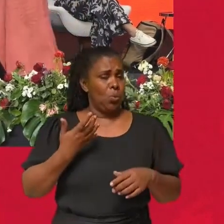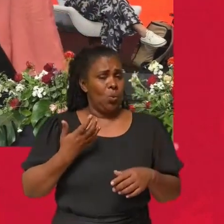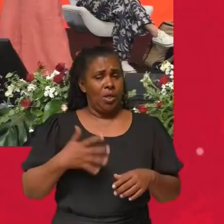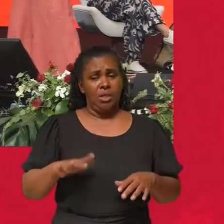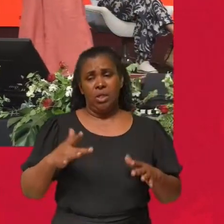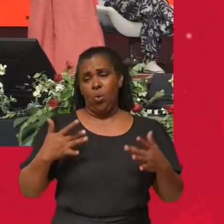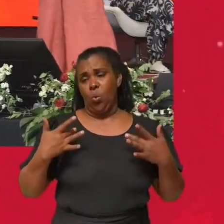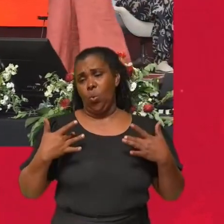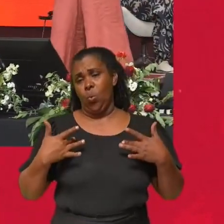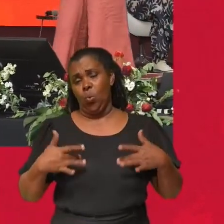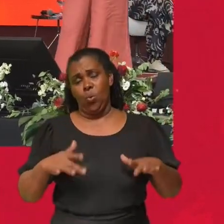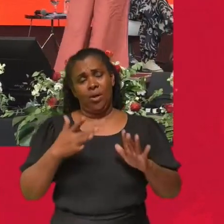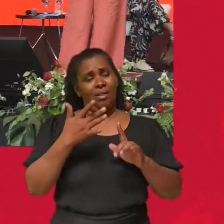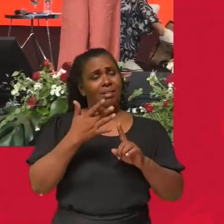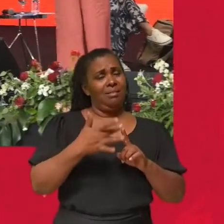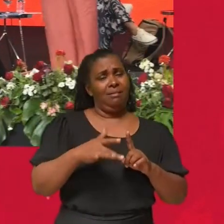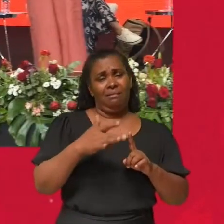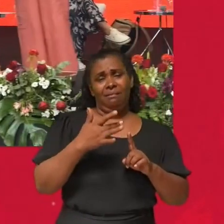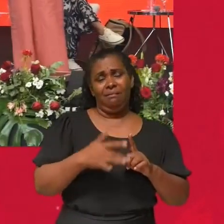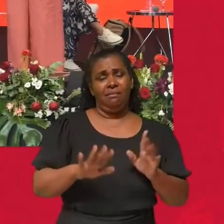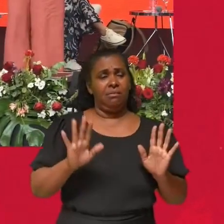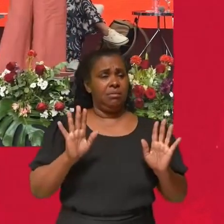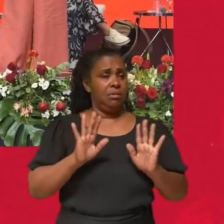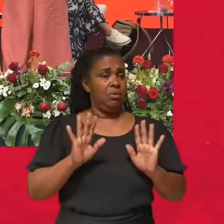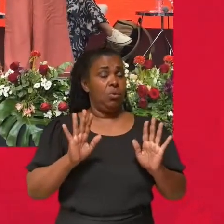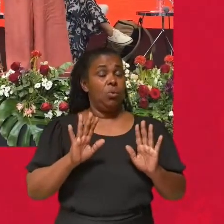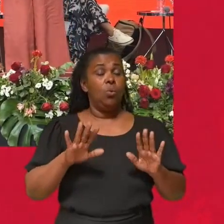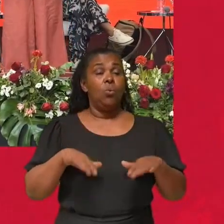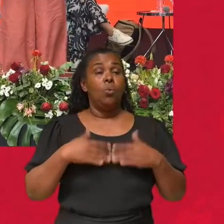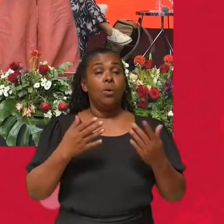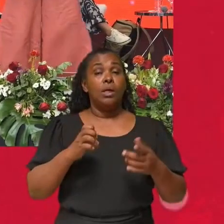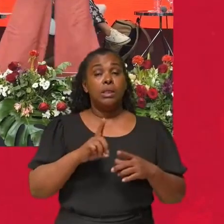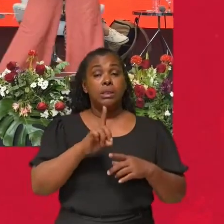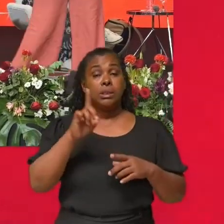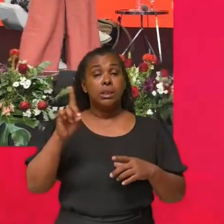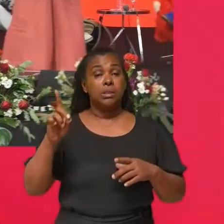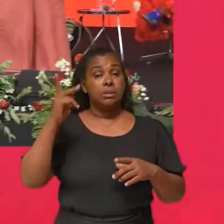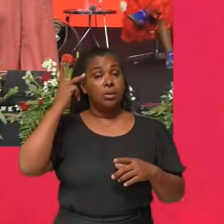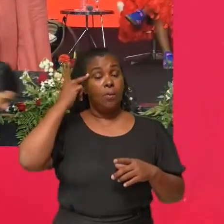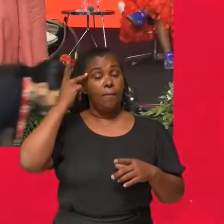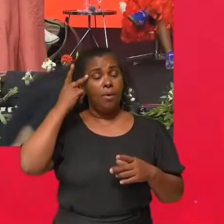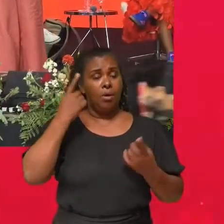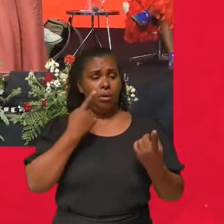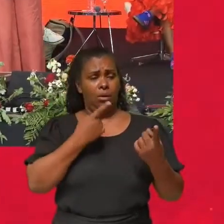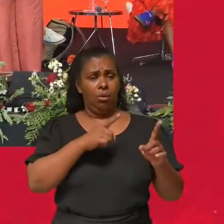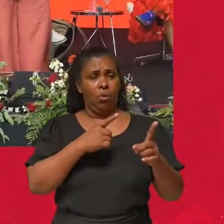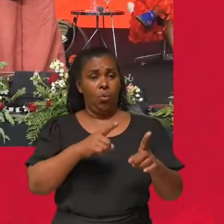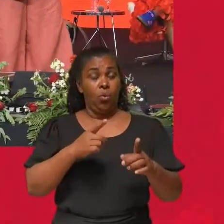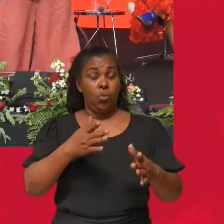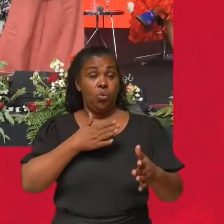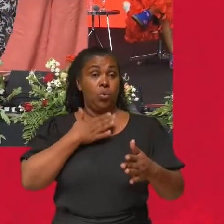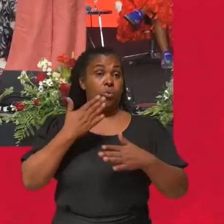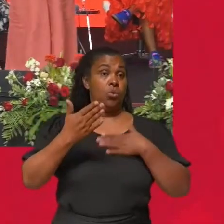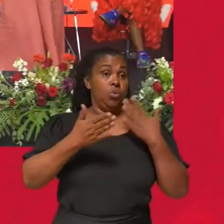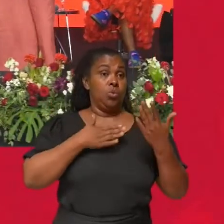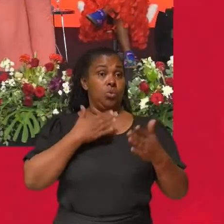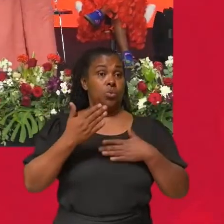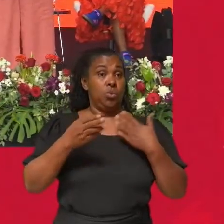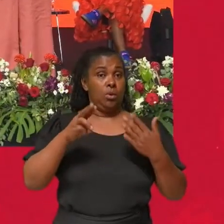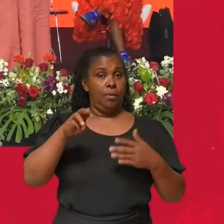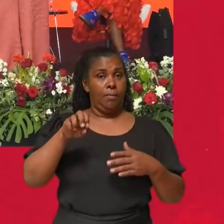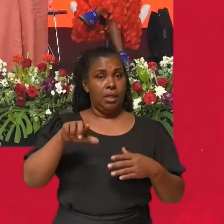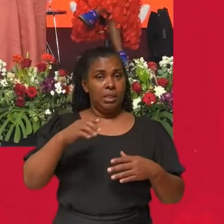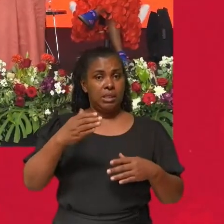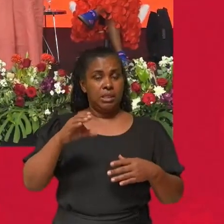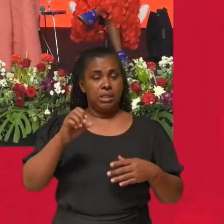Quando a direita em São Paulo ameaçou e deu um susto enorme com aquele Marçal, basicamente qual é a estrutura do